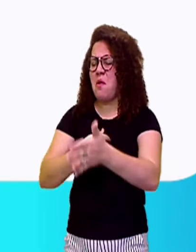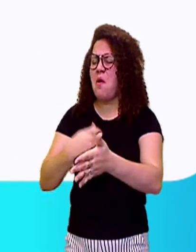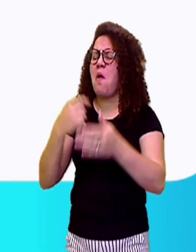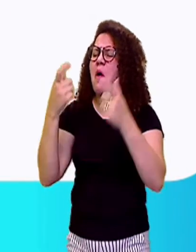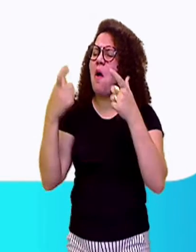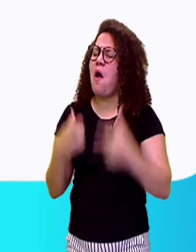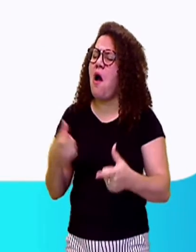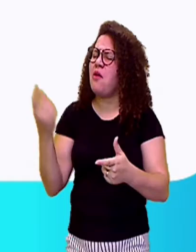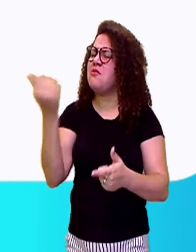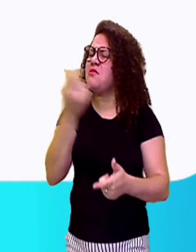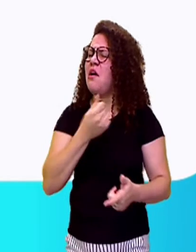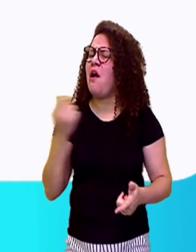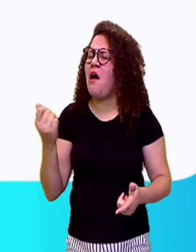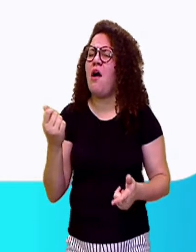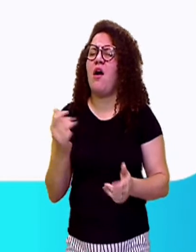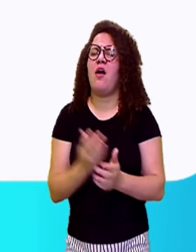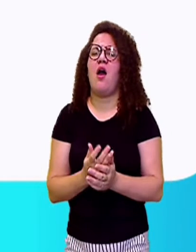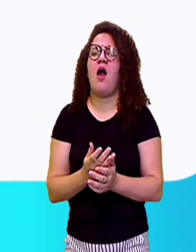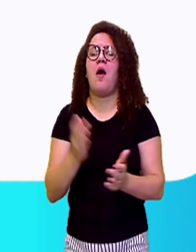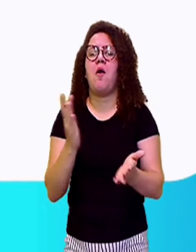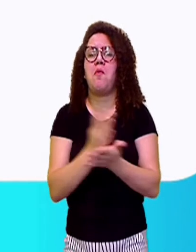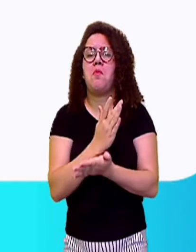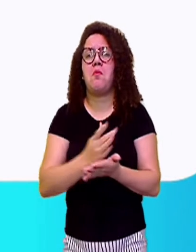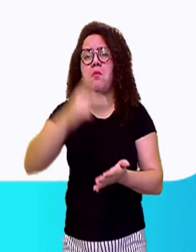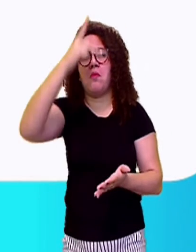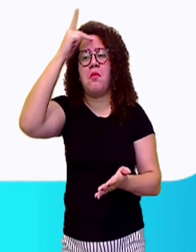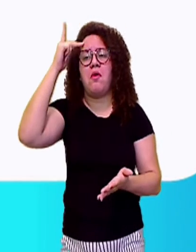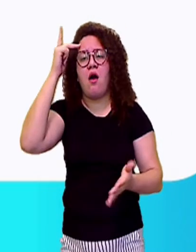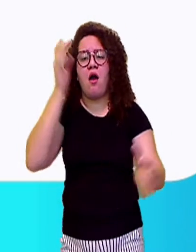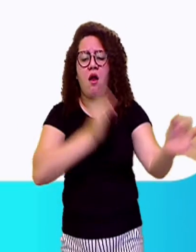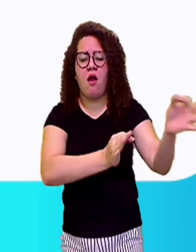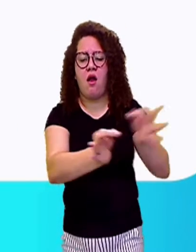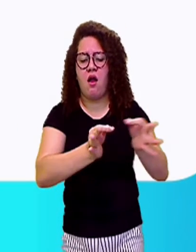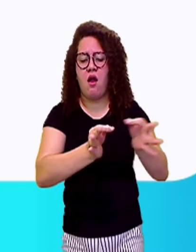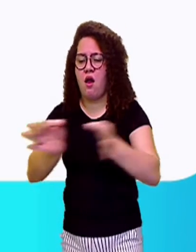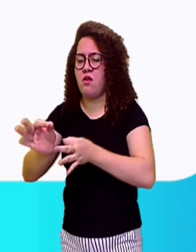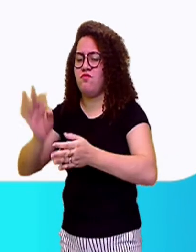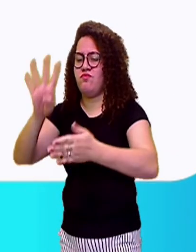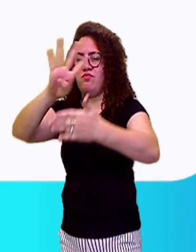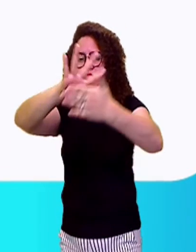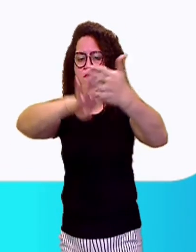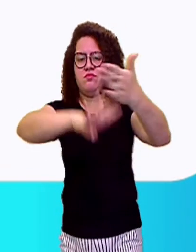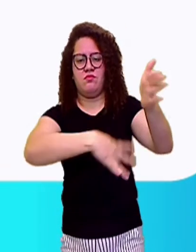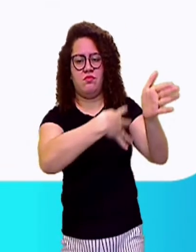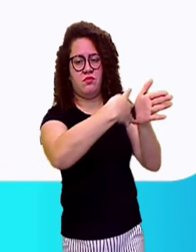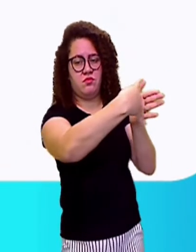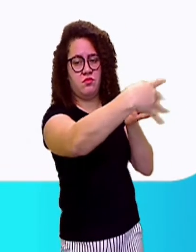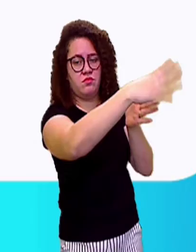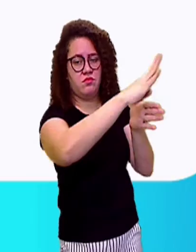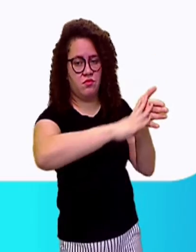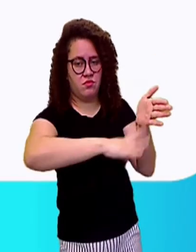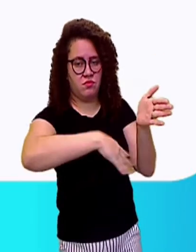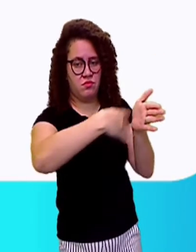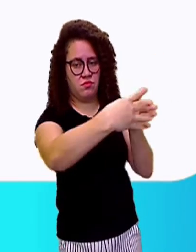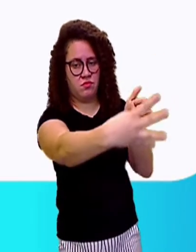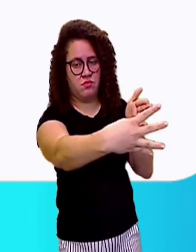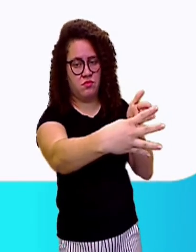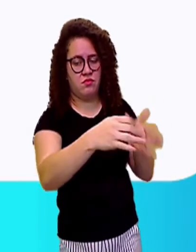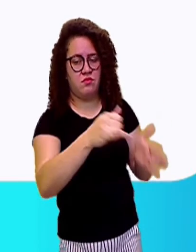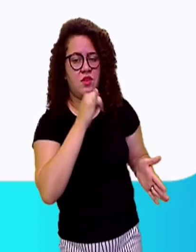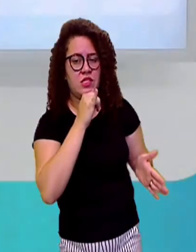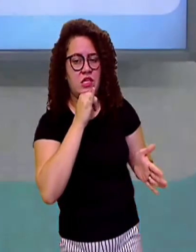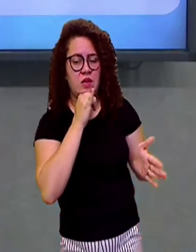dinheiro, algumas pessoas organizam seu orçamento em uma planilha. Então, aqui, através desse exemplo, nós